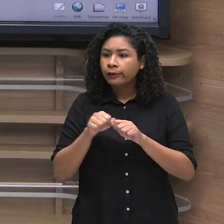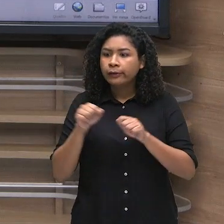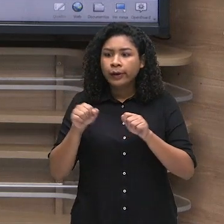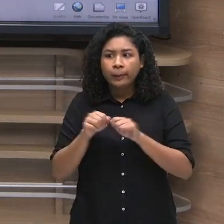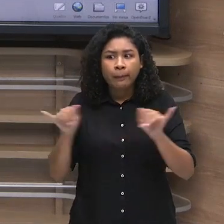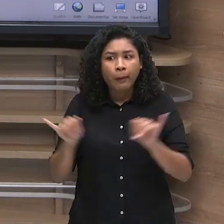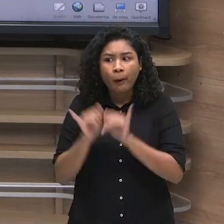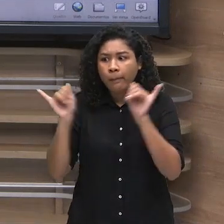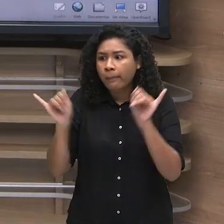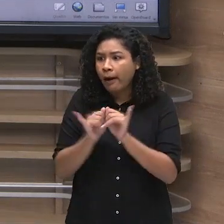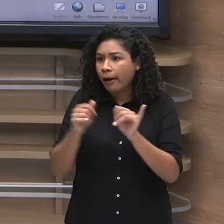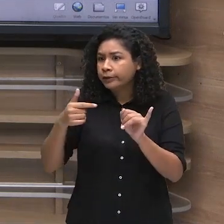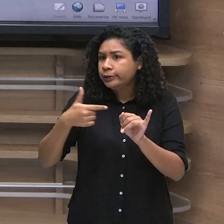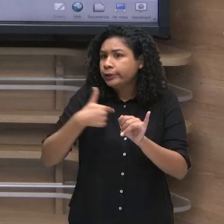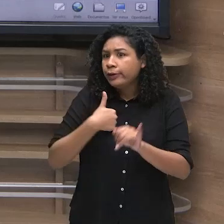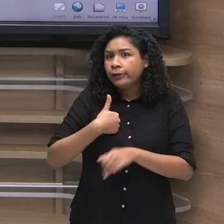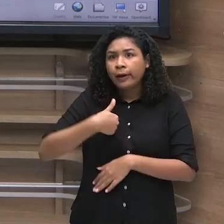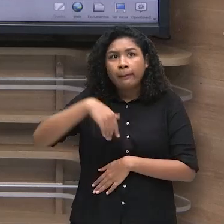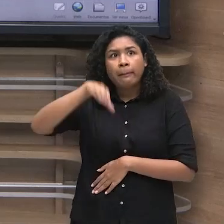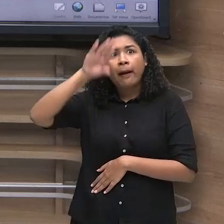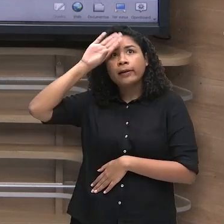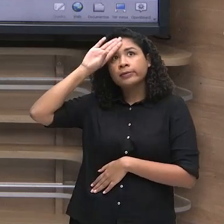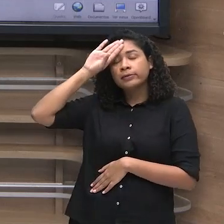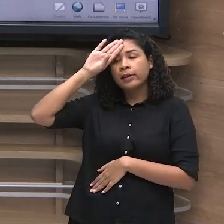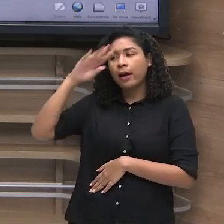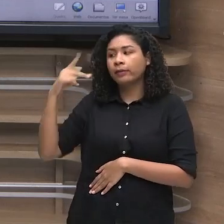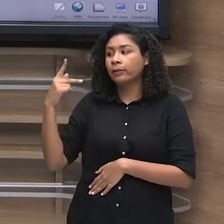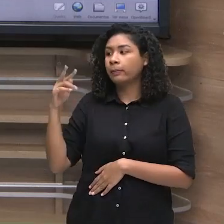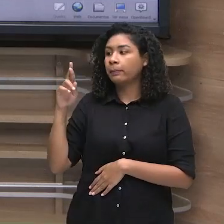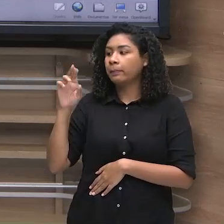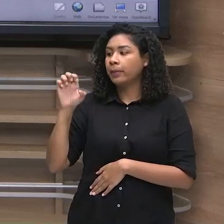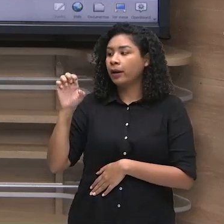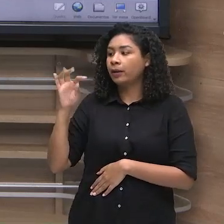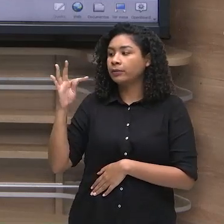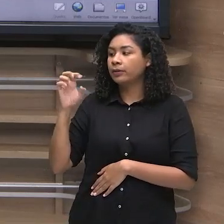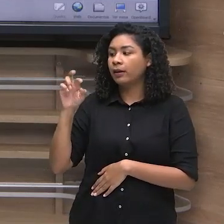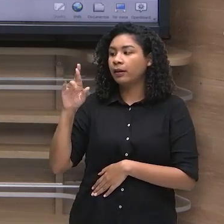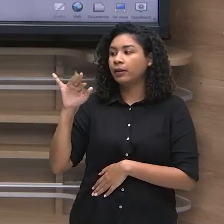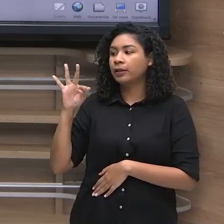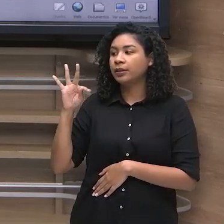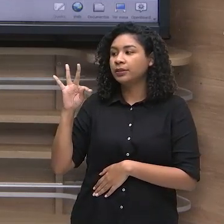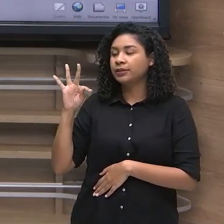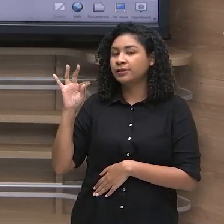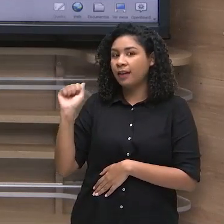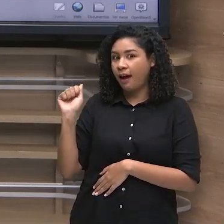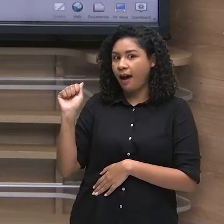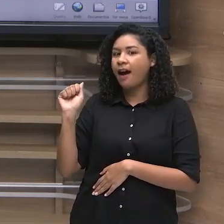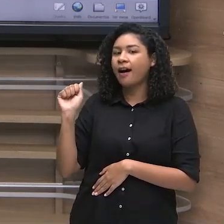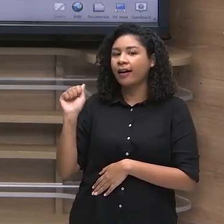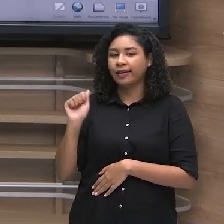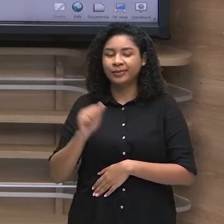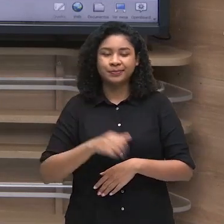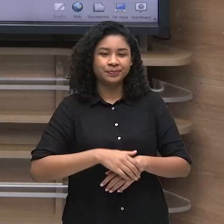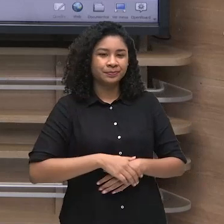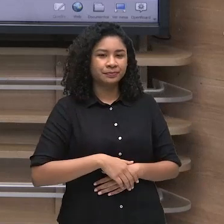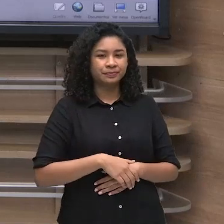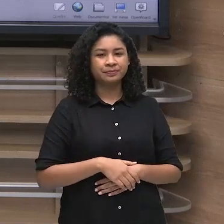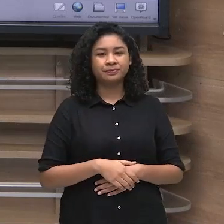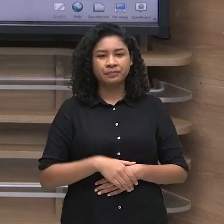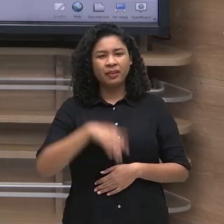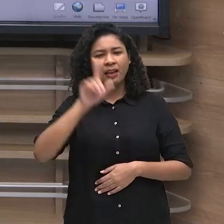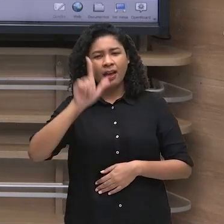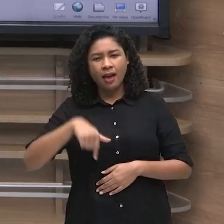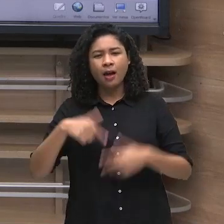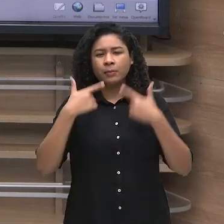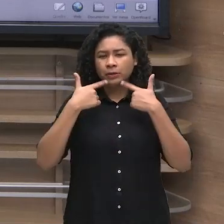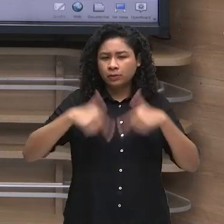fiquei pretérita. Quer dizer, eu fiquei passada, né? Aqui a linguagem está figurada. Mas só para ilustrar para